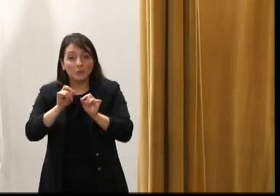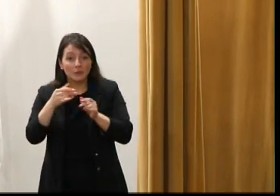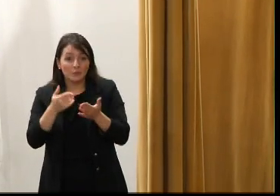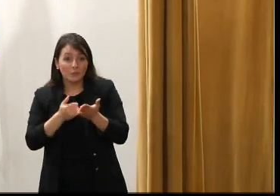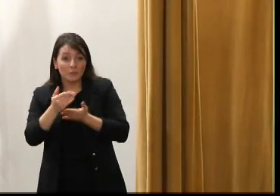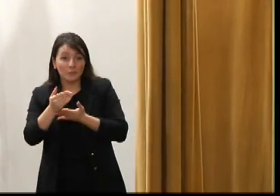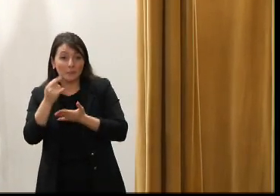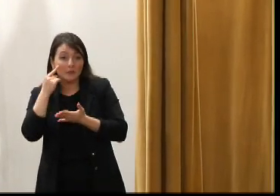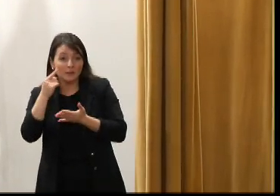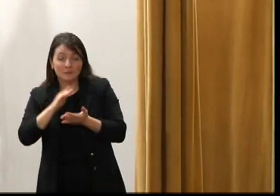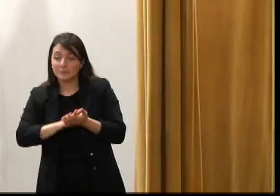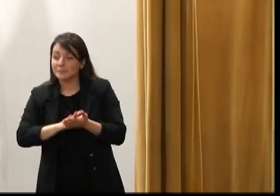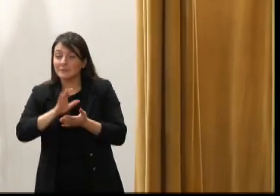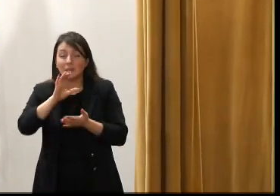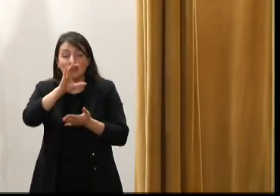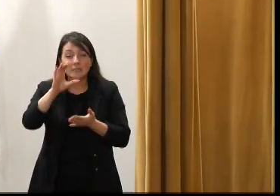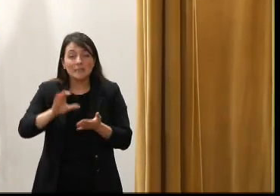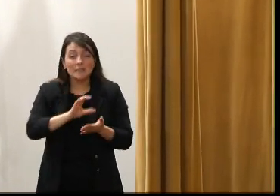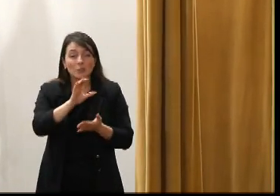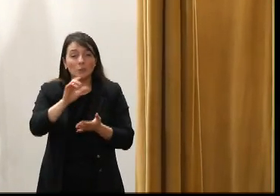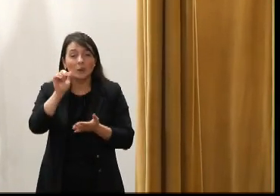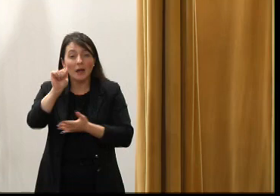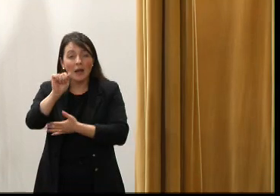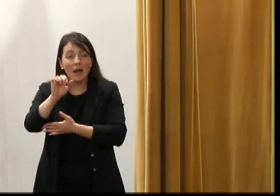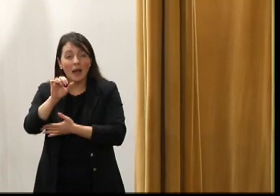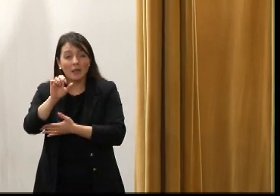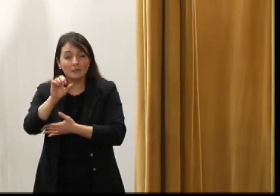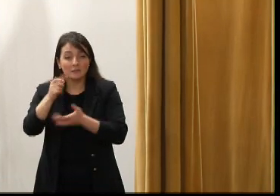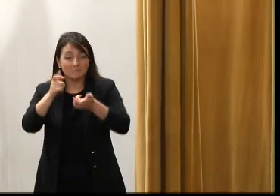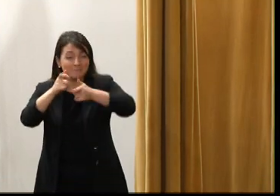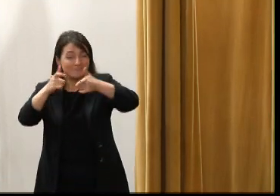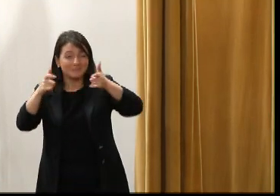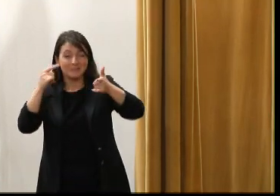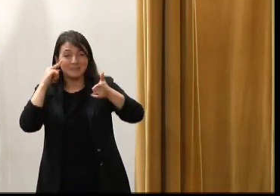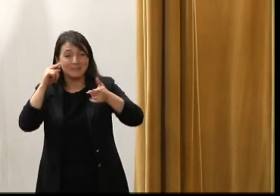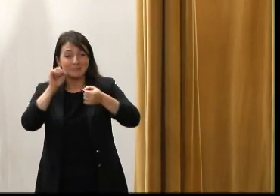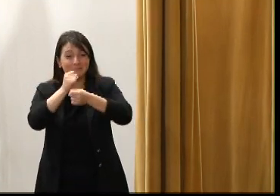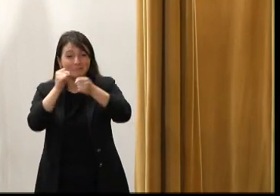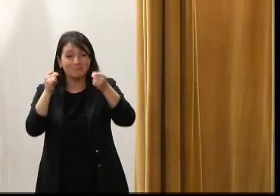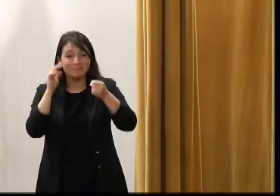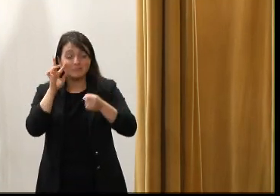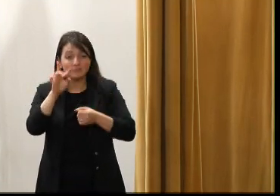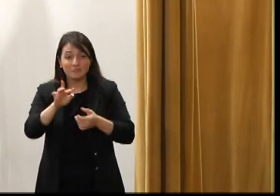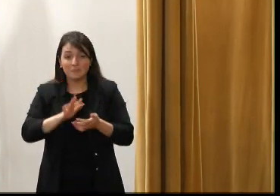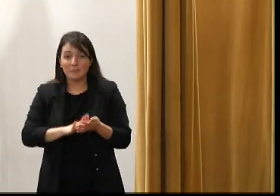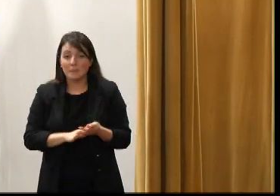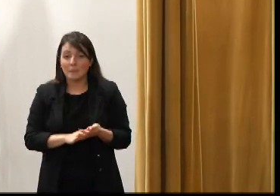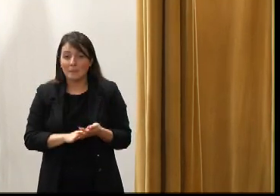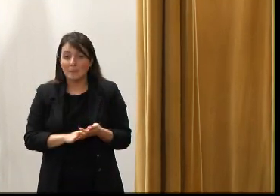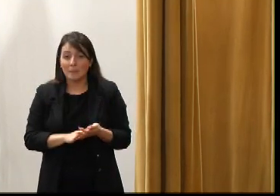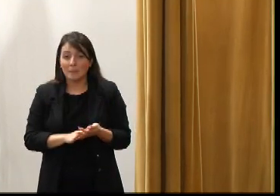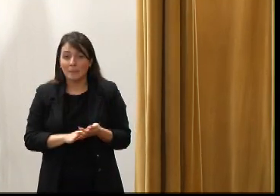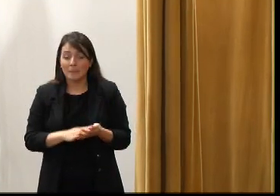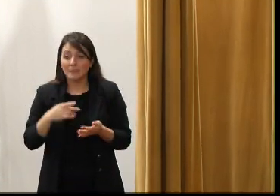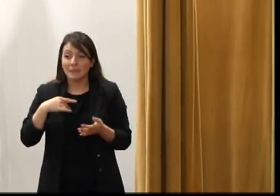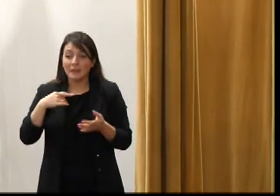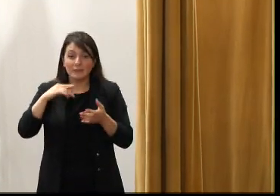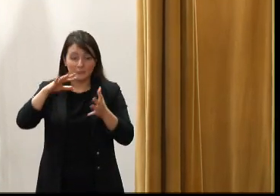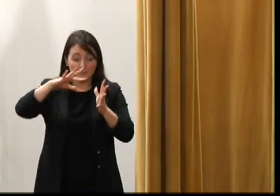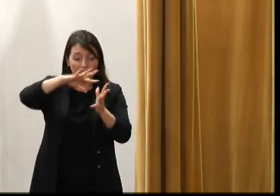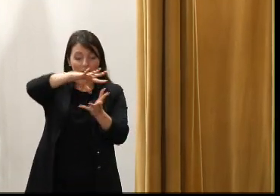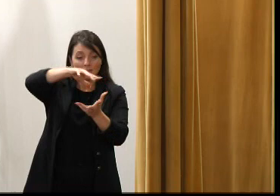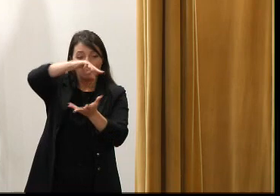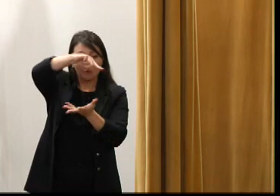astronômicos. Aqui são ciclos de Milankovitch. Nós temos alterações aqui de excentricidade da órbita,